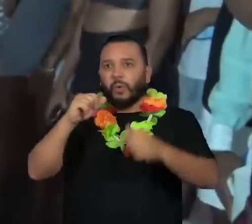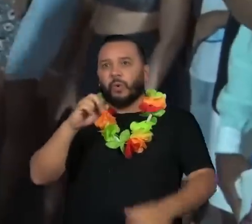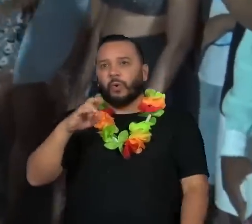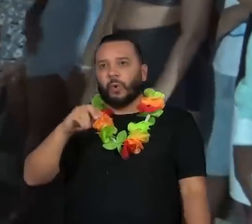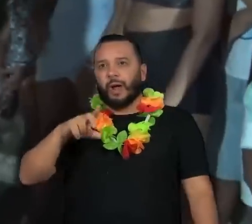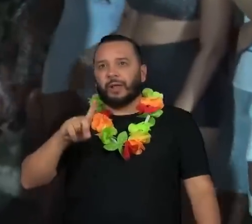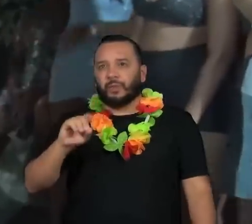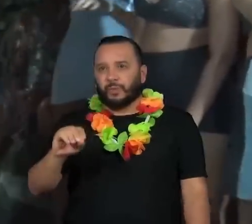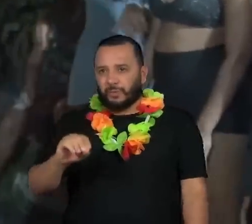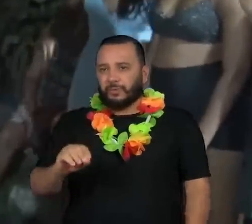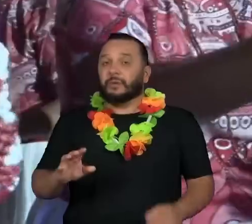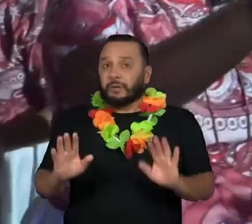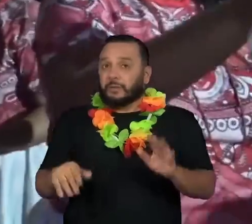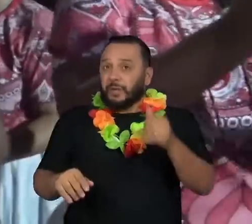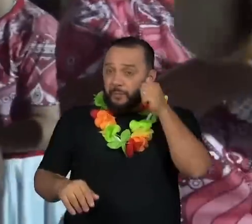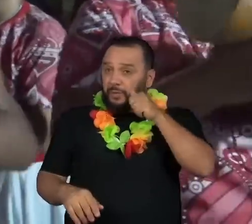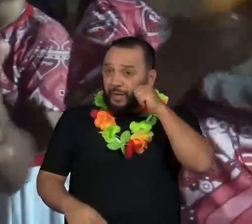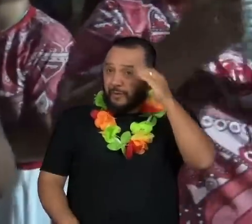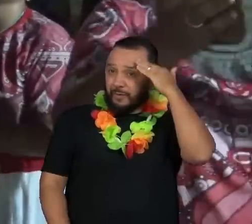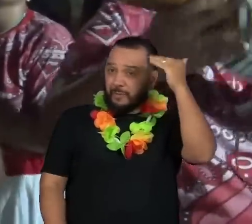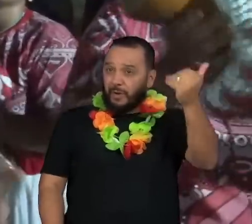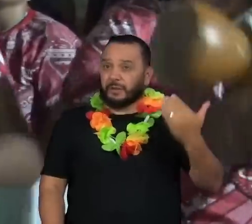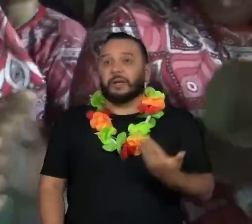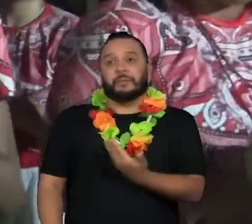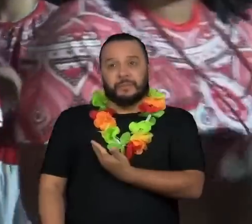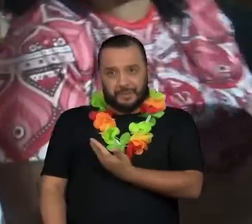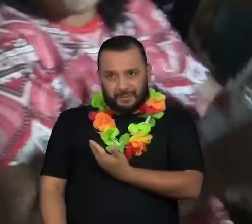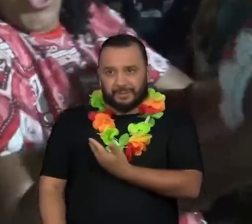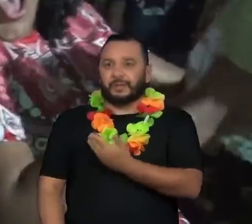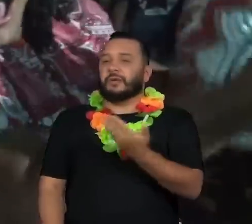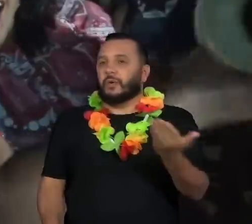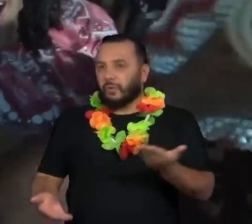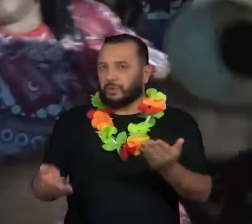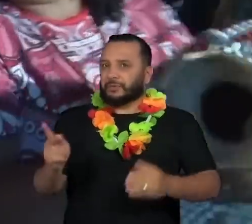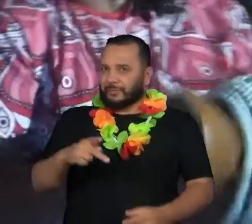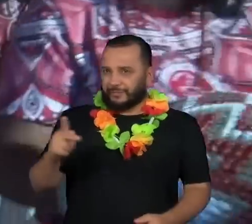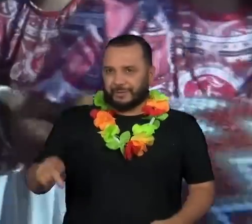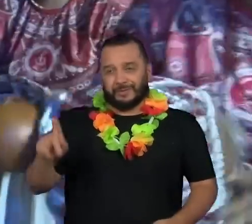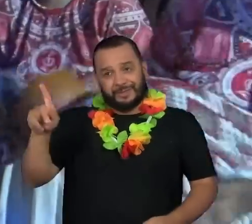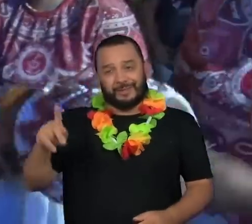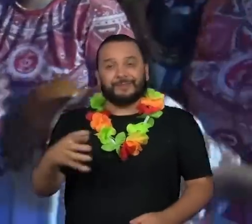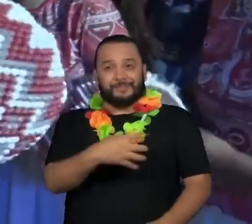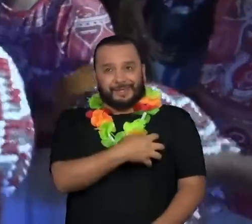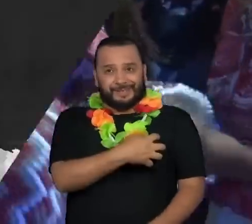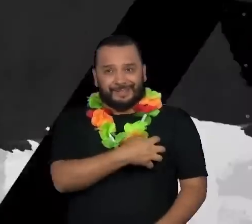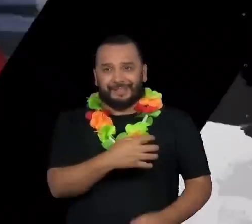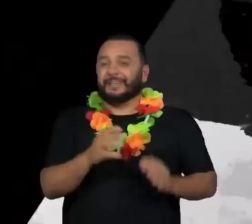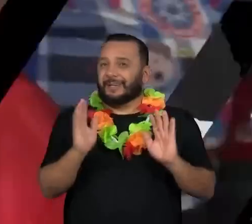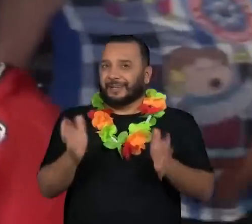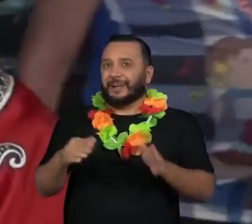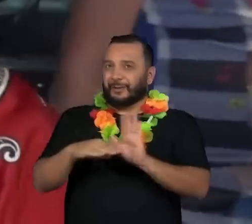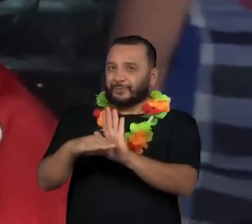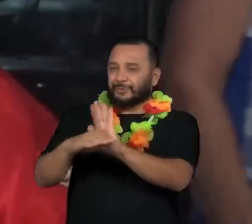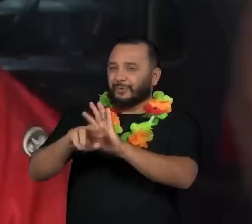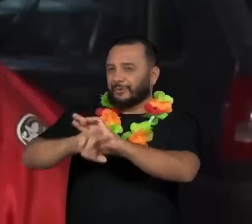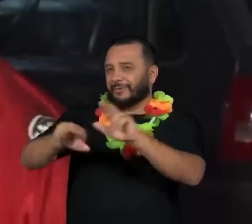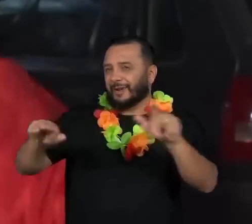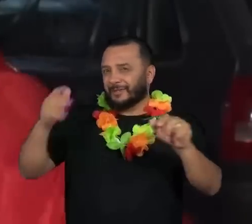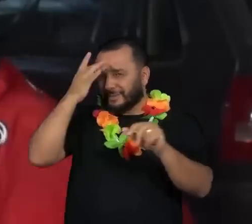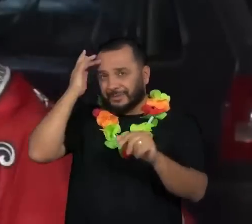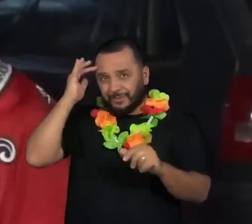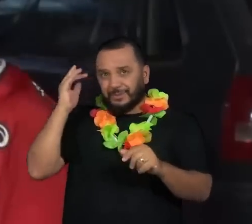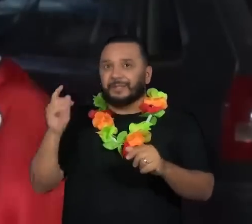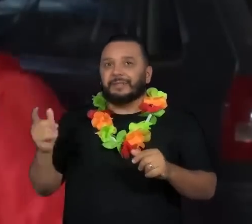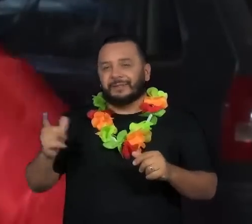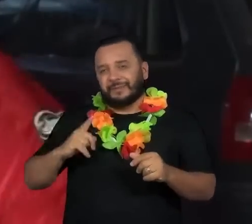E esta mulher foi Marta Rosa, uma grande amiga, inclusive, que hoje é professora no Recôncavo Baiano. E isso abriu porta para muita gente, porque tem essa coisa da